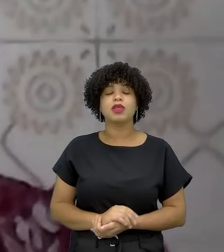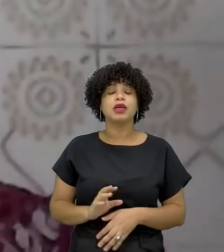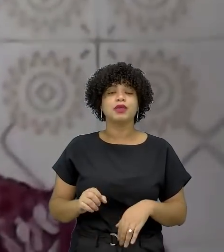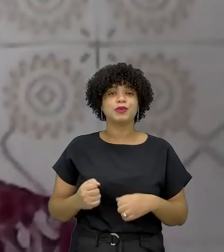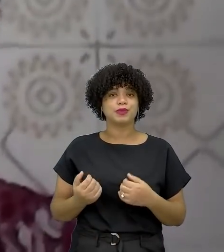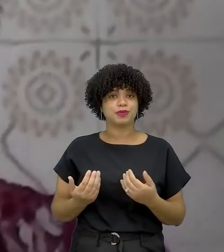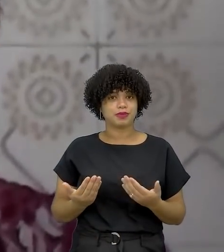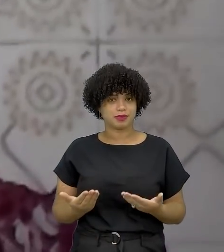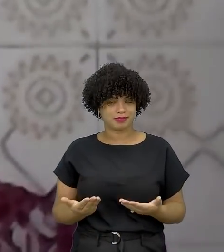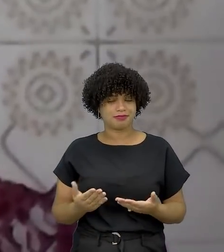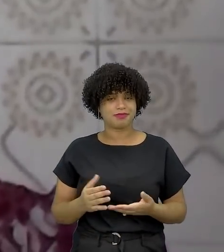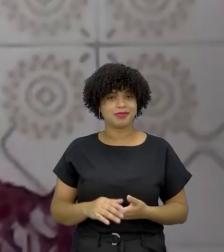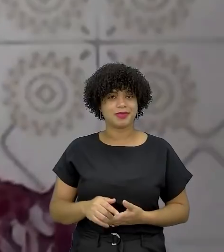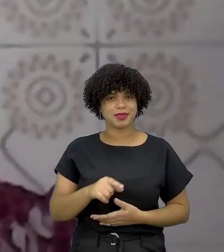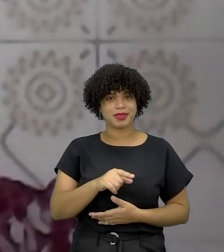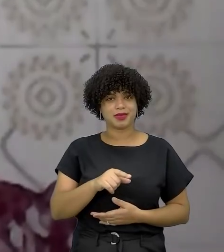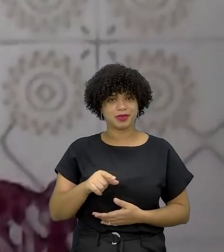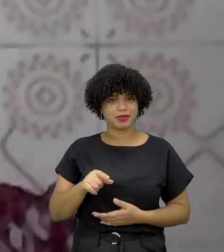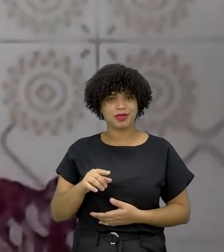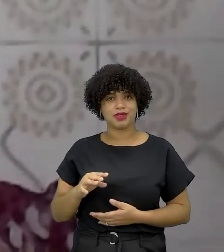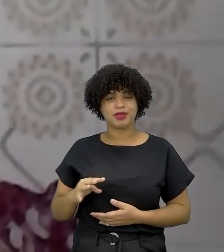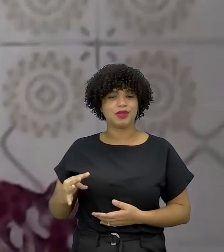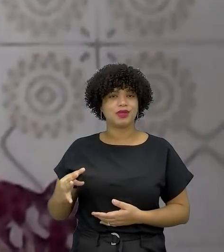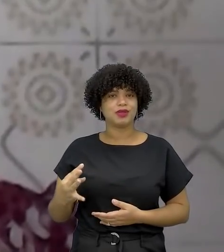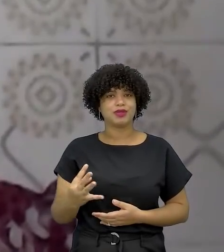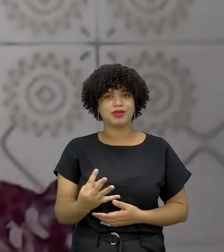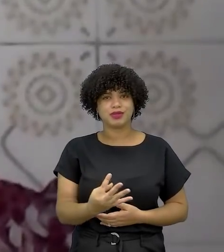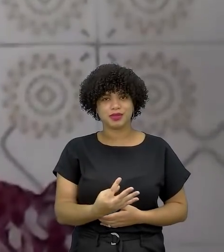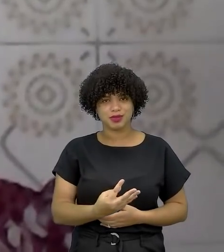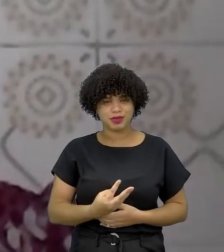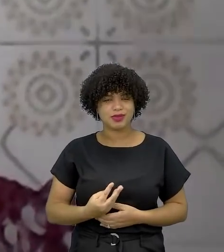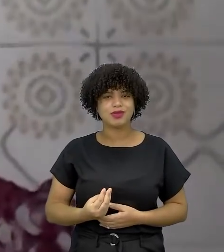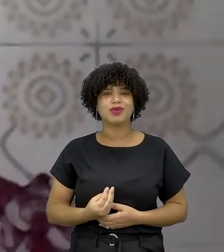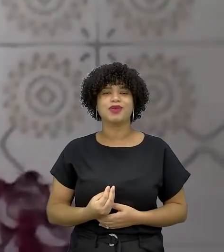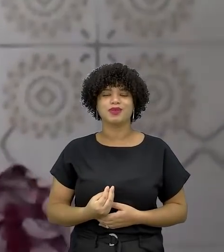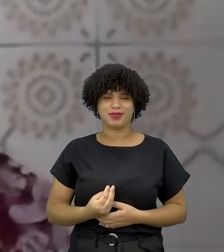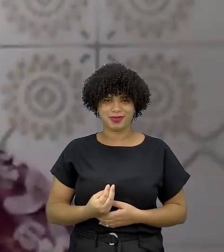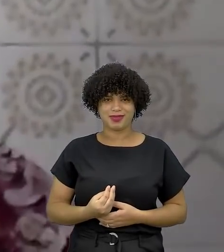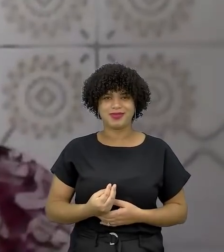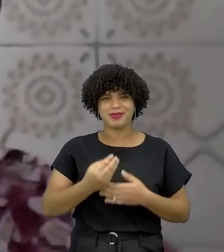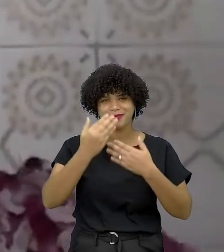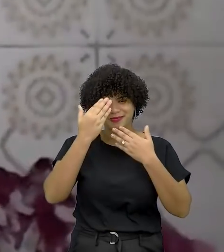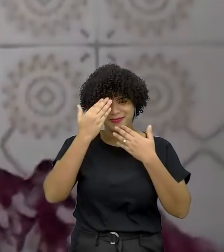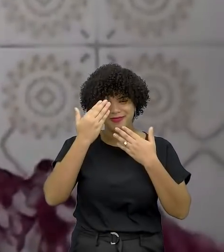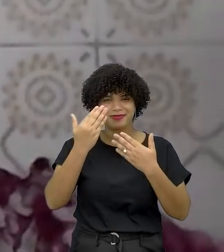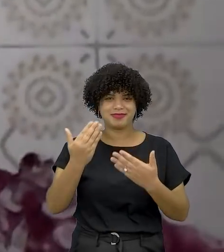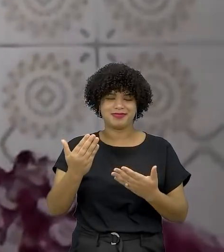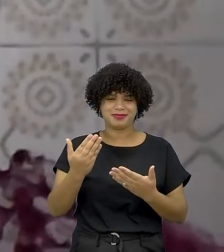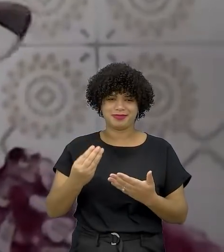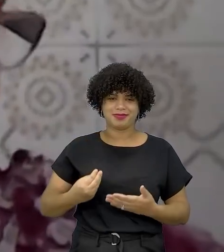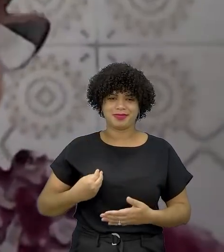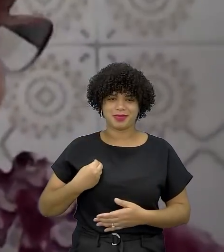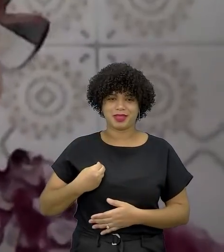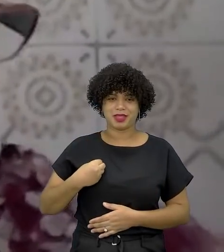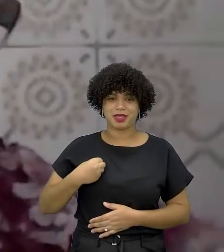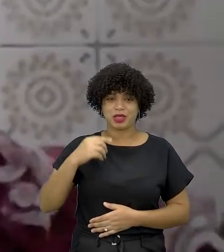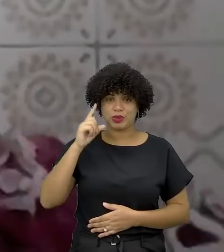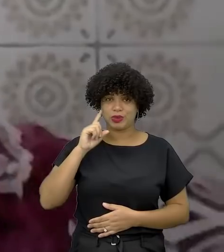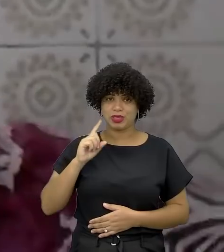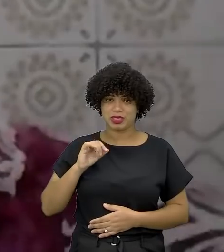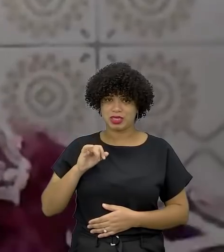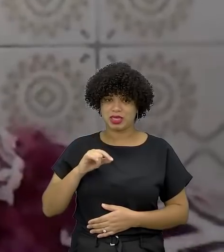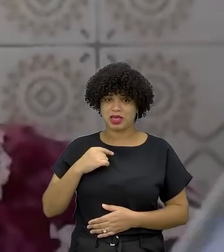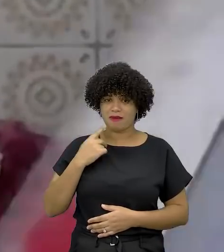Então, vocês todos, nós gostaríamos de agradecer a todos vocês a paciência. Não sei se aquela hora que eu estava